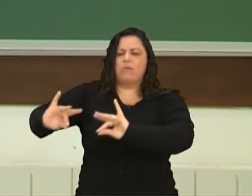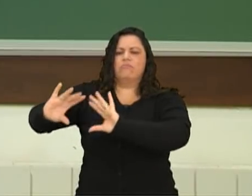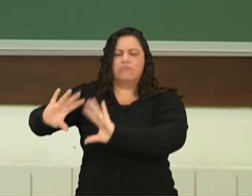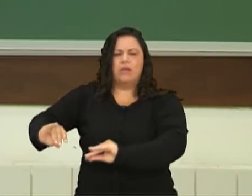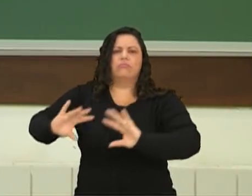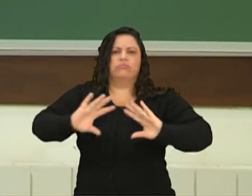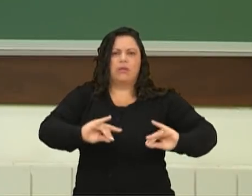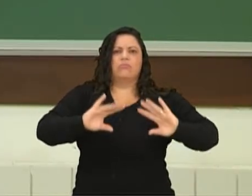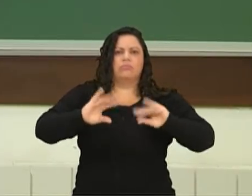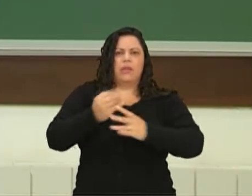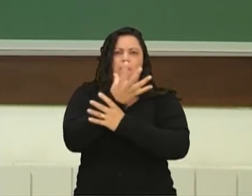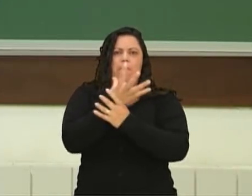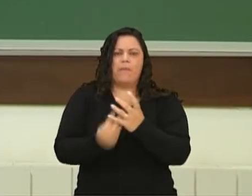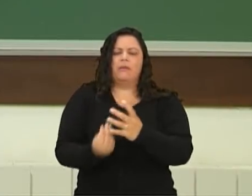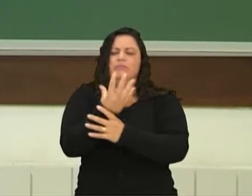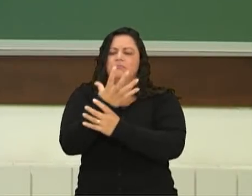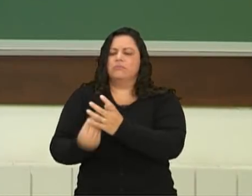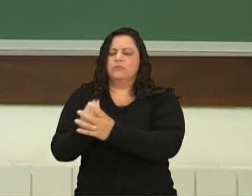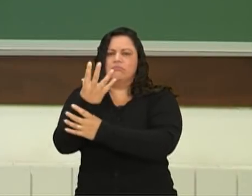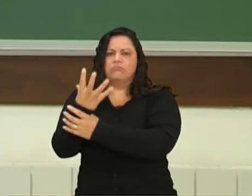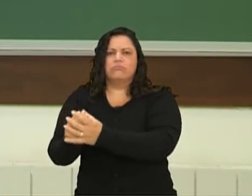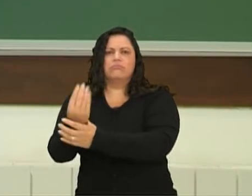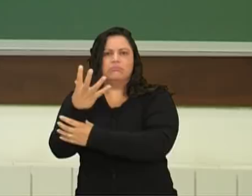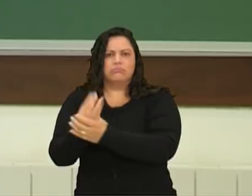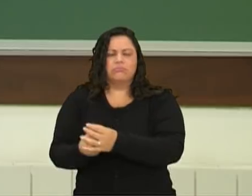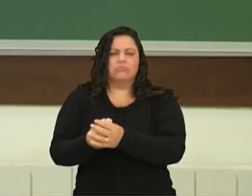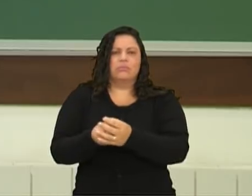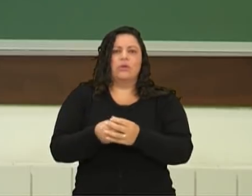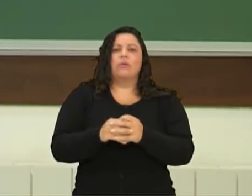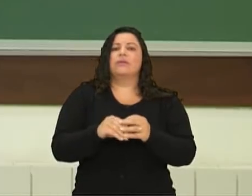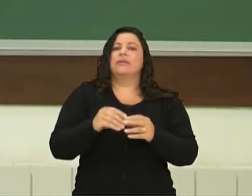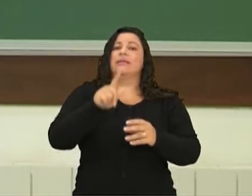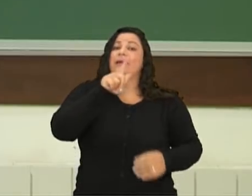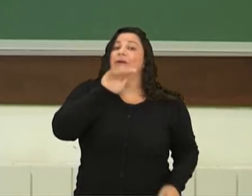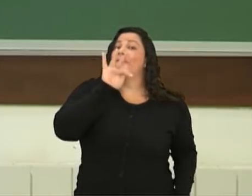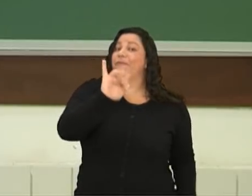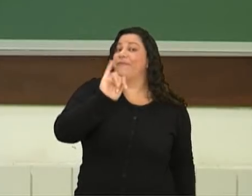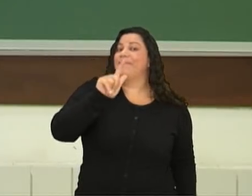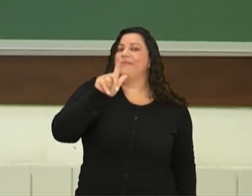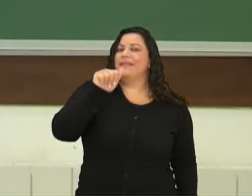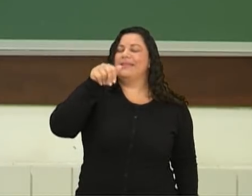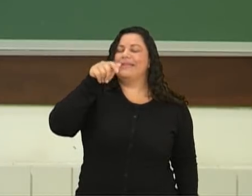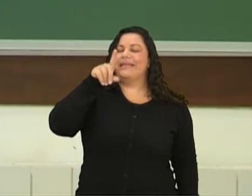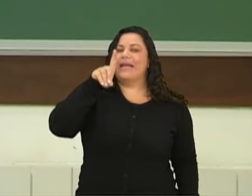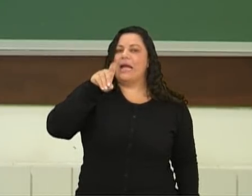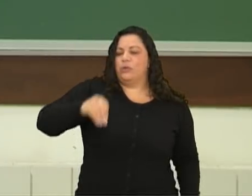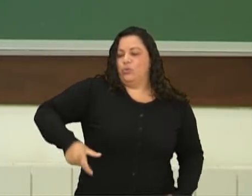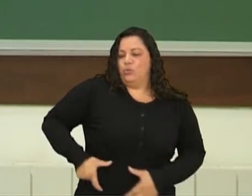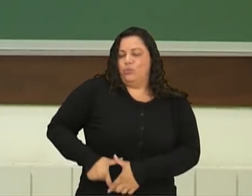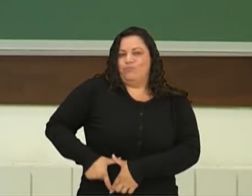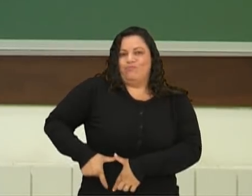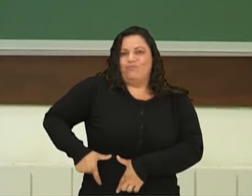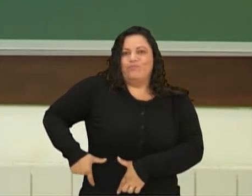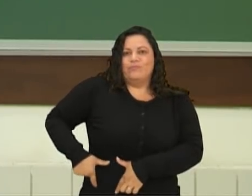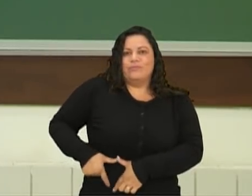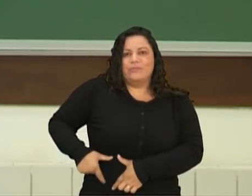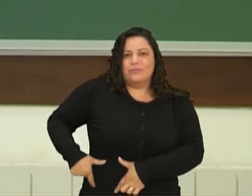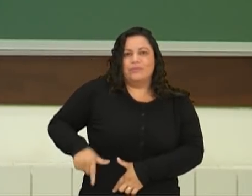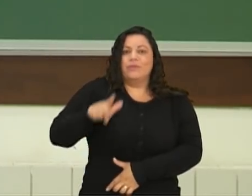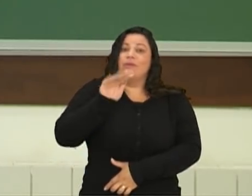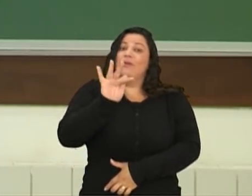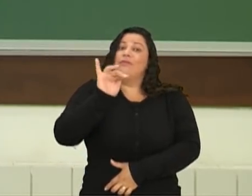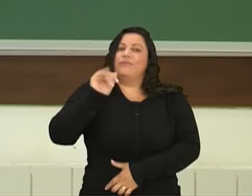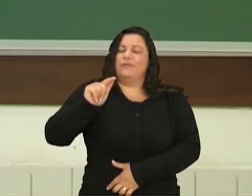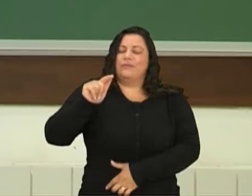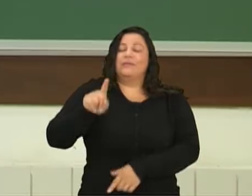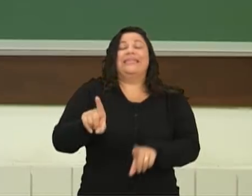do nosso corpo, que atuam como um filtro. O fígado, que eu já te falei sobre ele aqui também em outros momentos, e além disso,